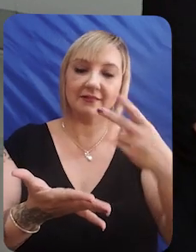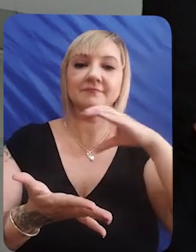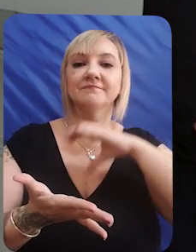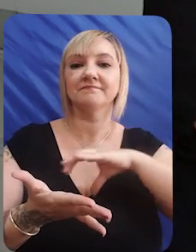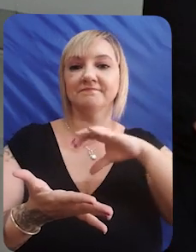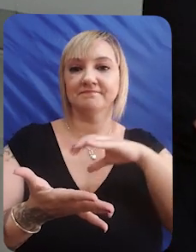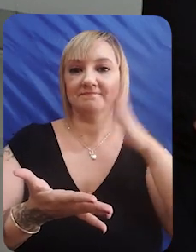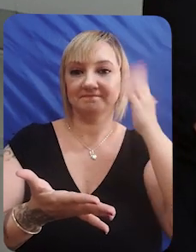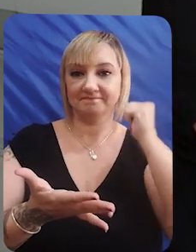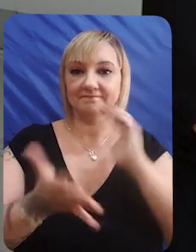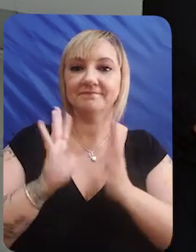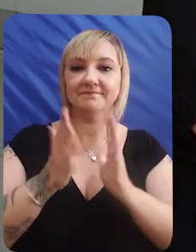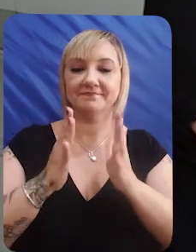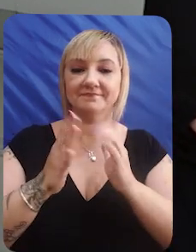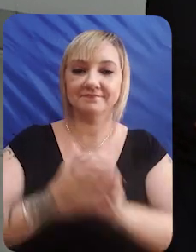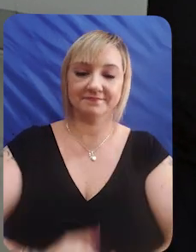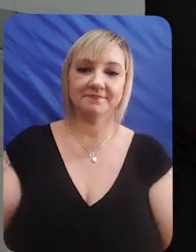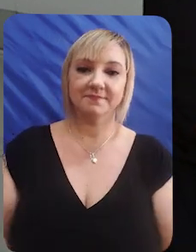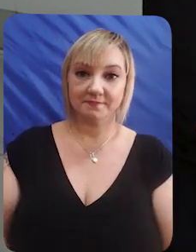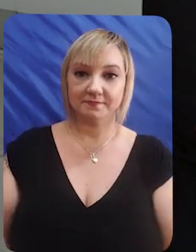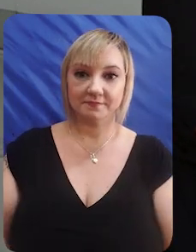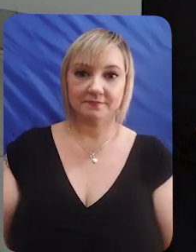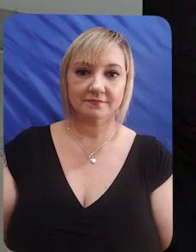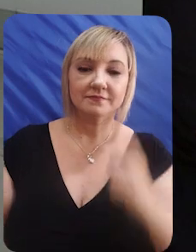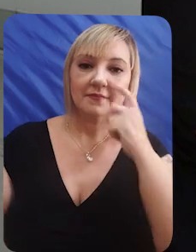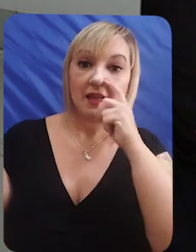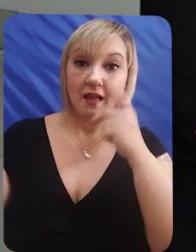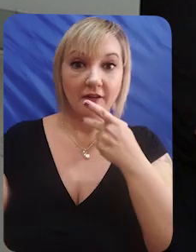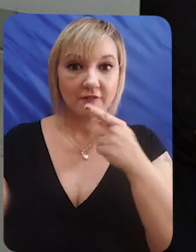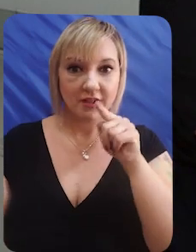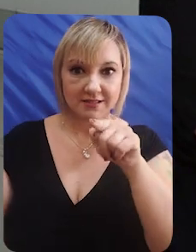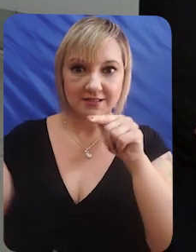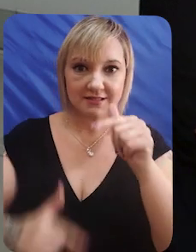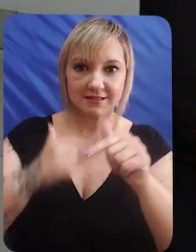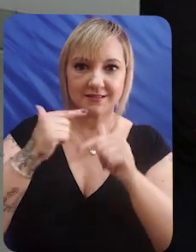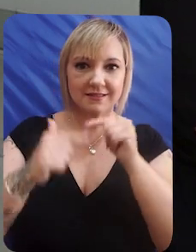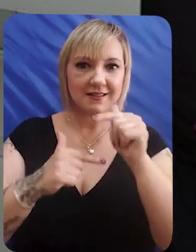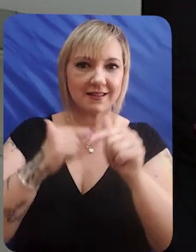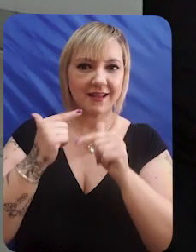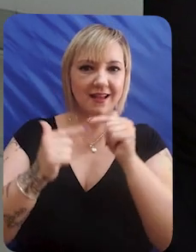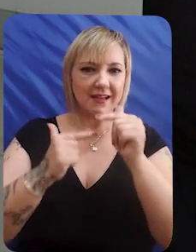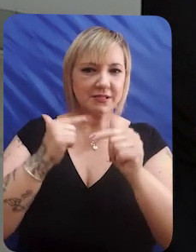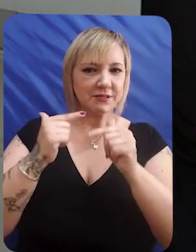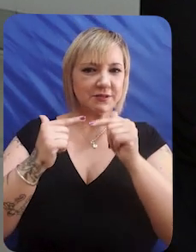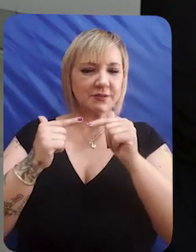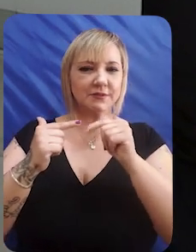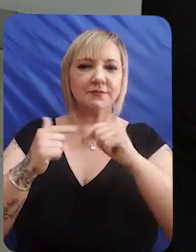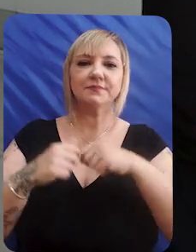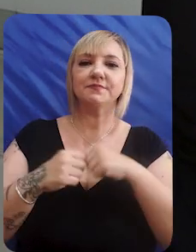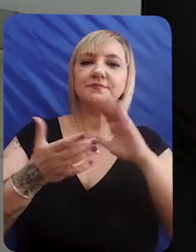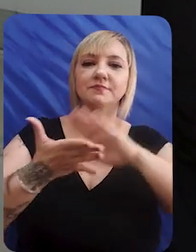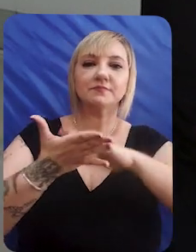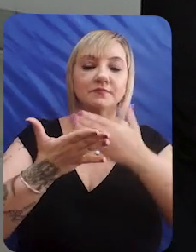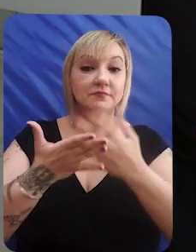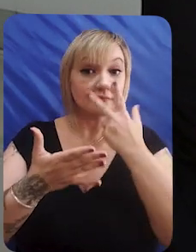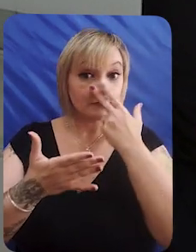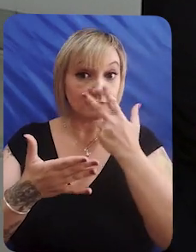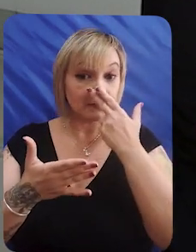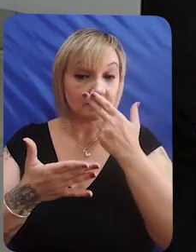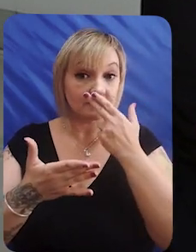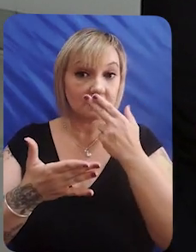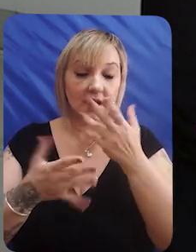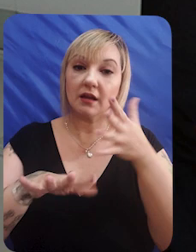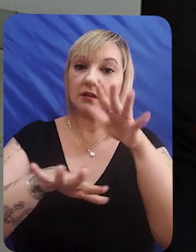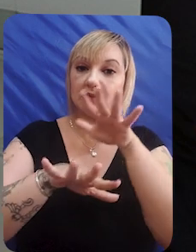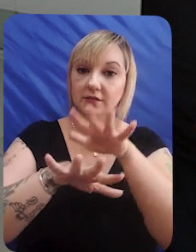a outra pessoa faça na língua brasileira de sinais. Karina, me fala assim, você que trabalha tanto, faz tantos trabalhos, né, de intérprete, você acha assim,